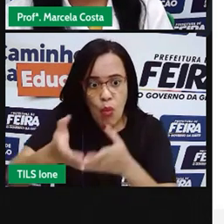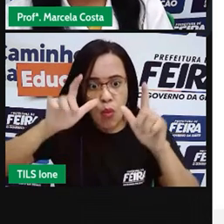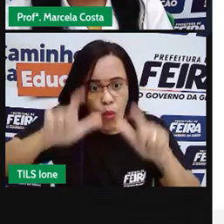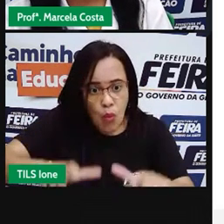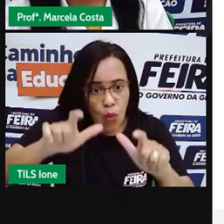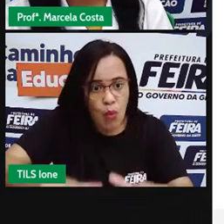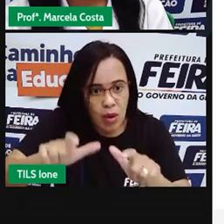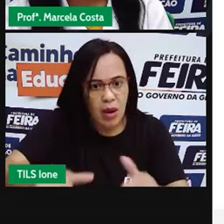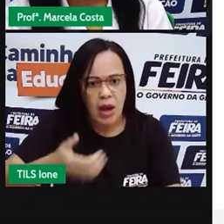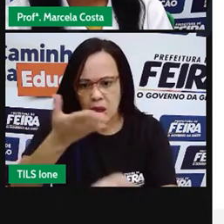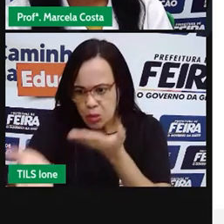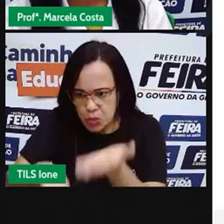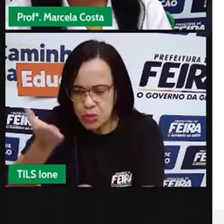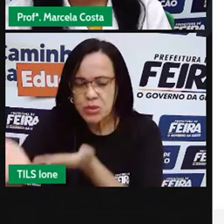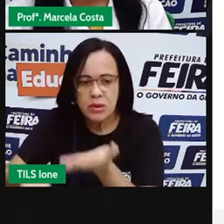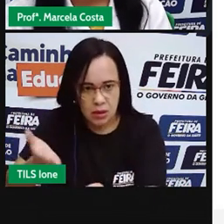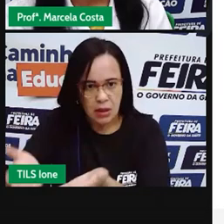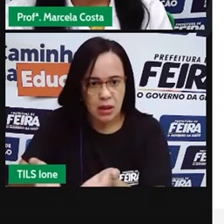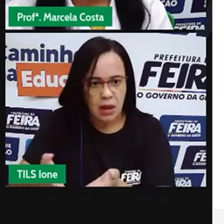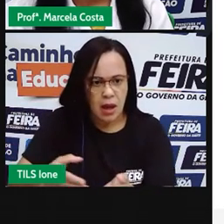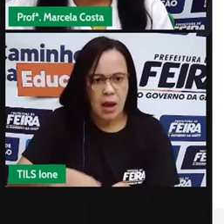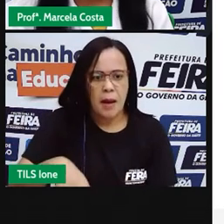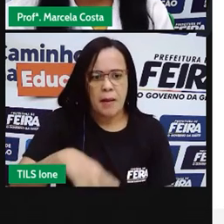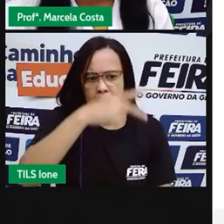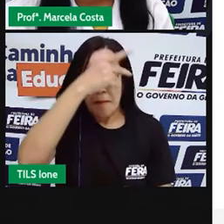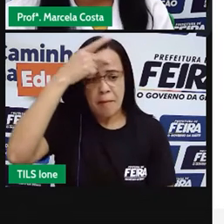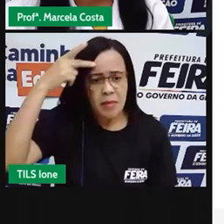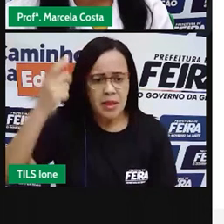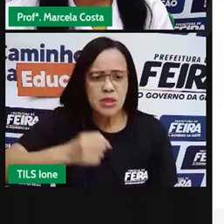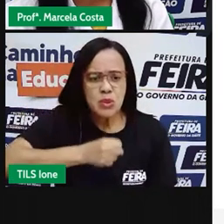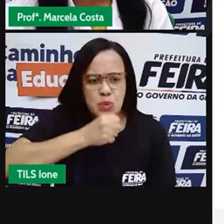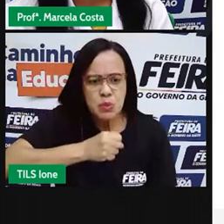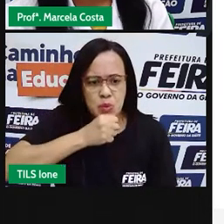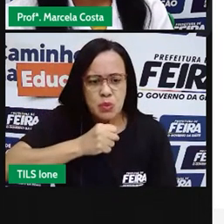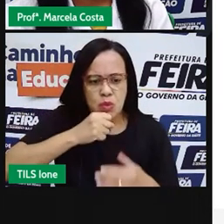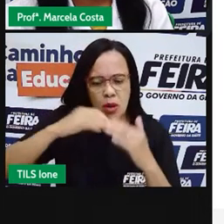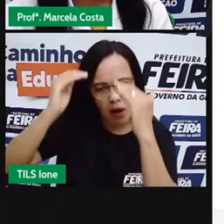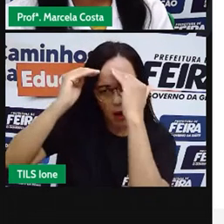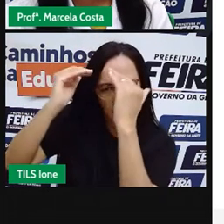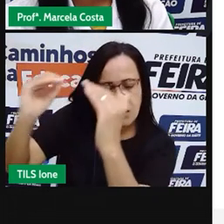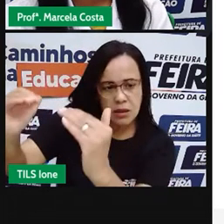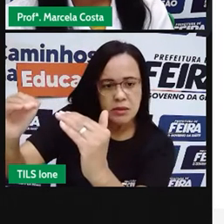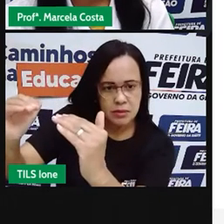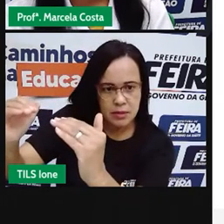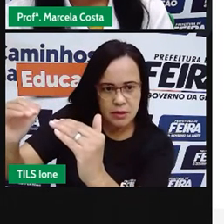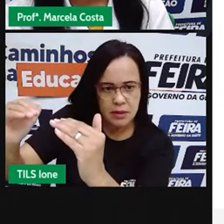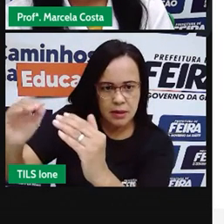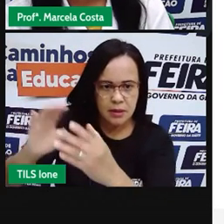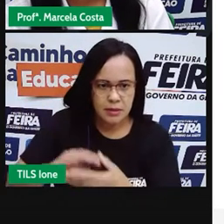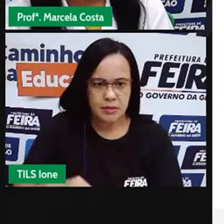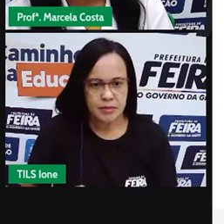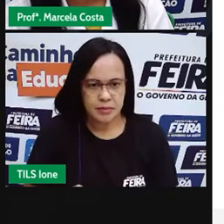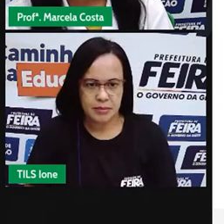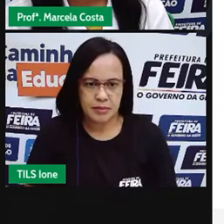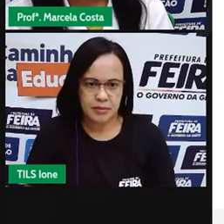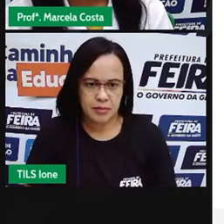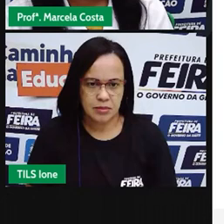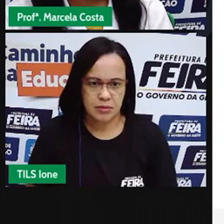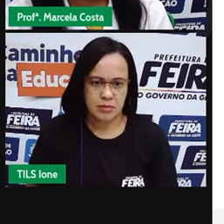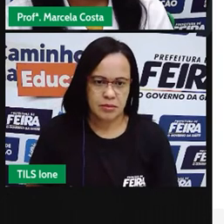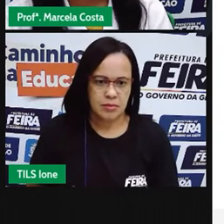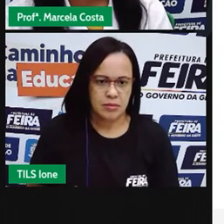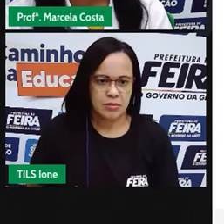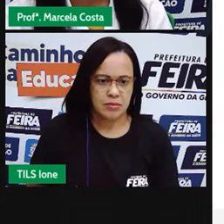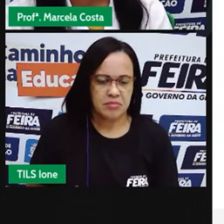respeitar os mais velhos e não é Ou comigo